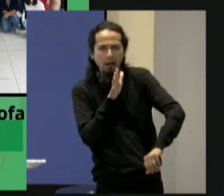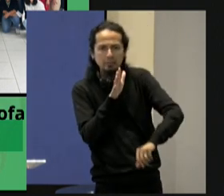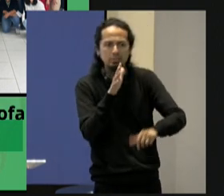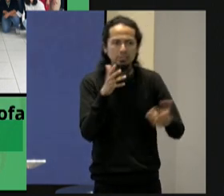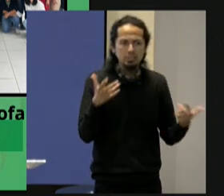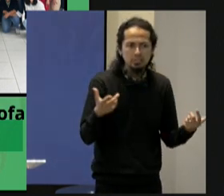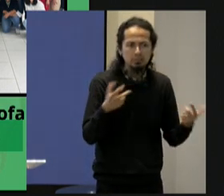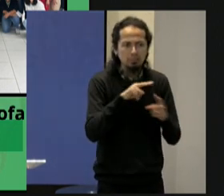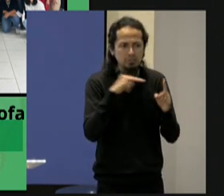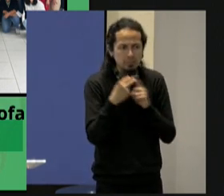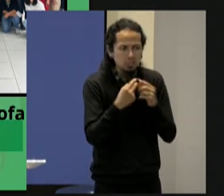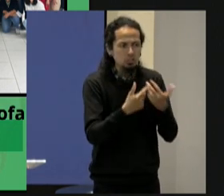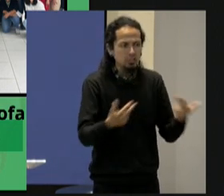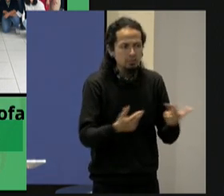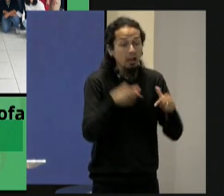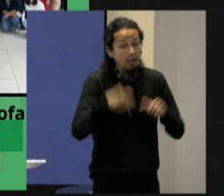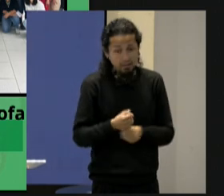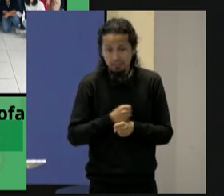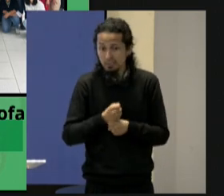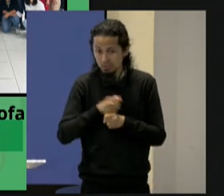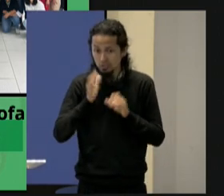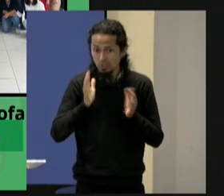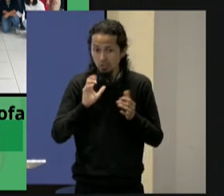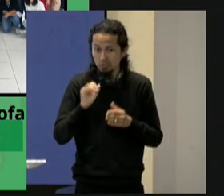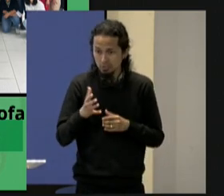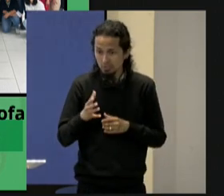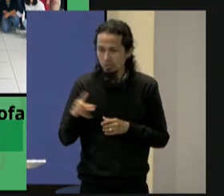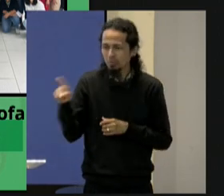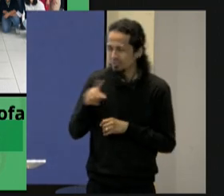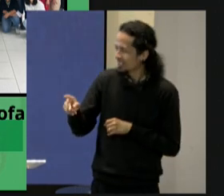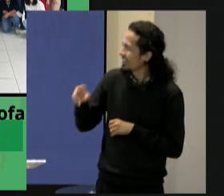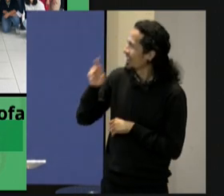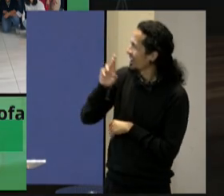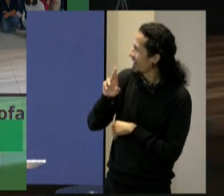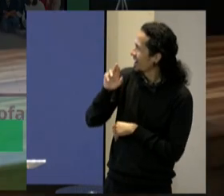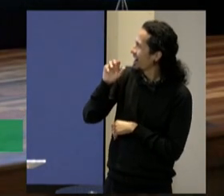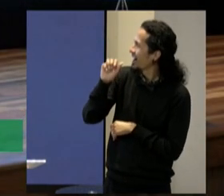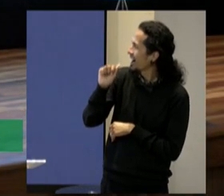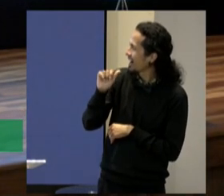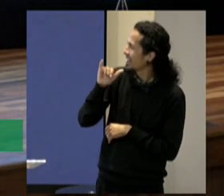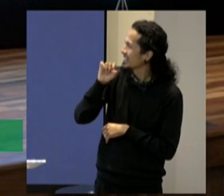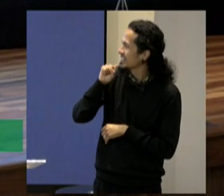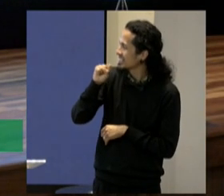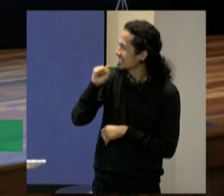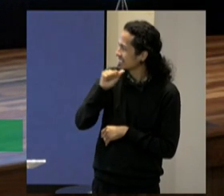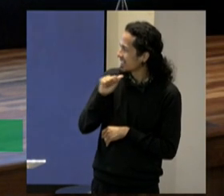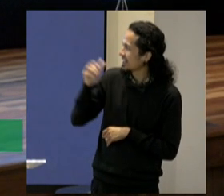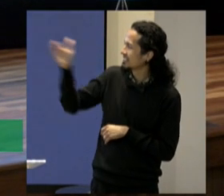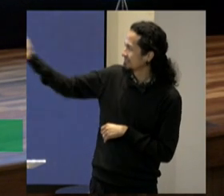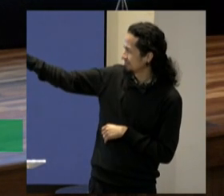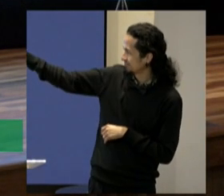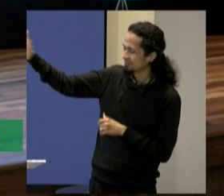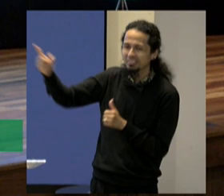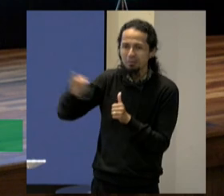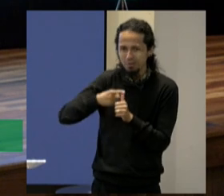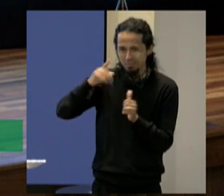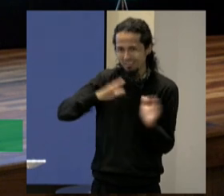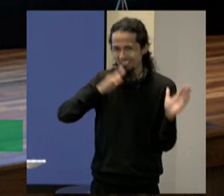esse ano, né, de 2024, com a professora Raíssa, que trouxe para a gente essa discussão na área de